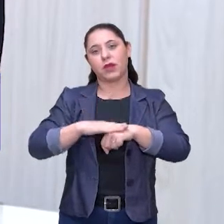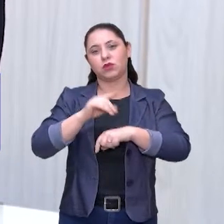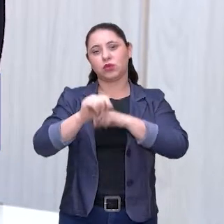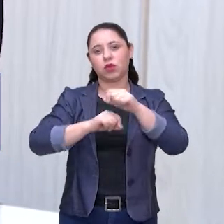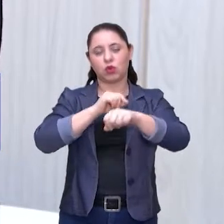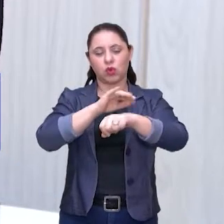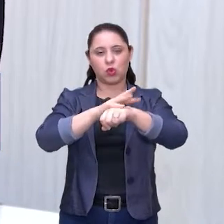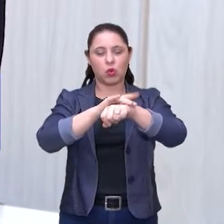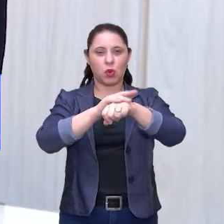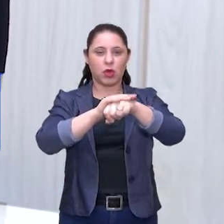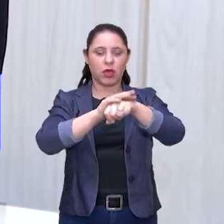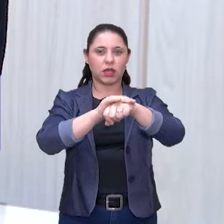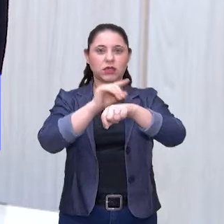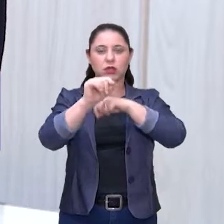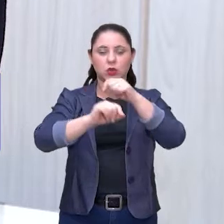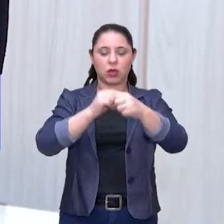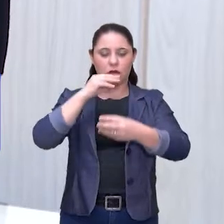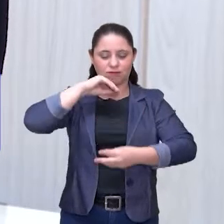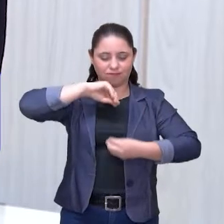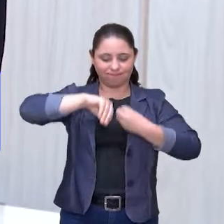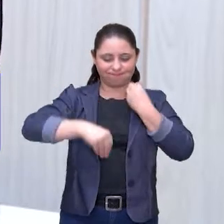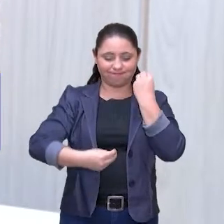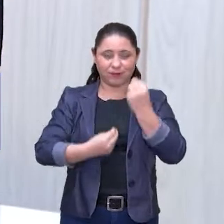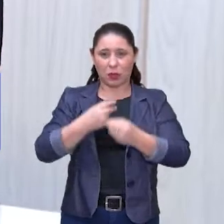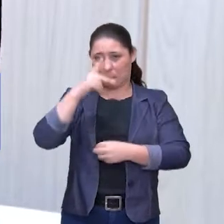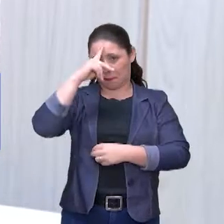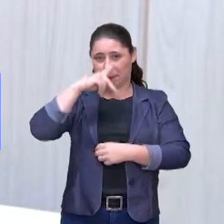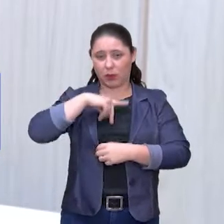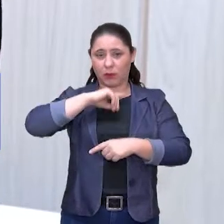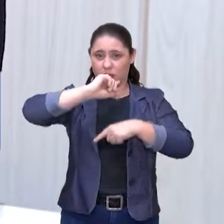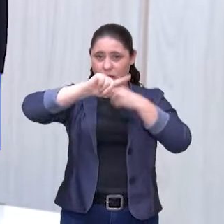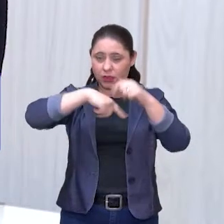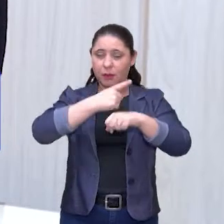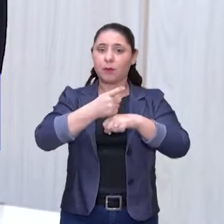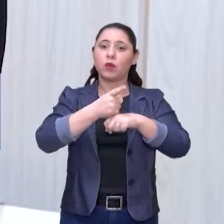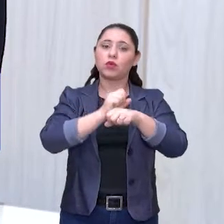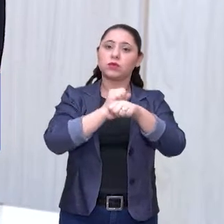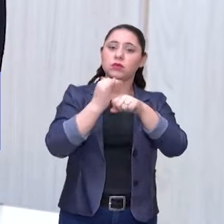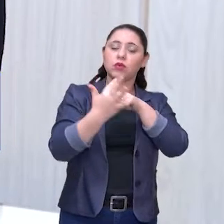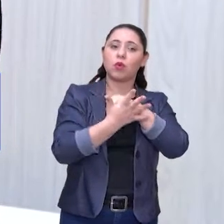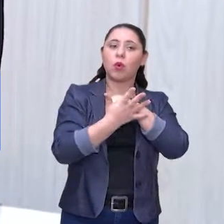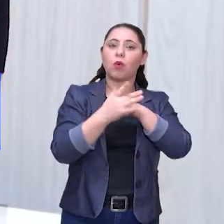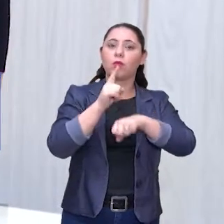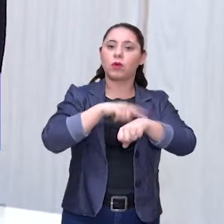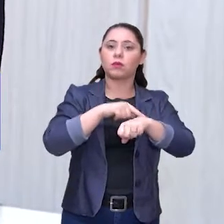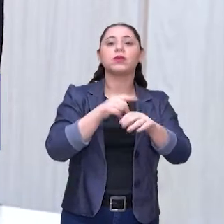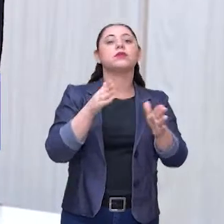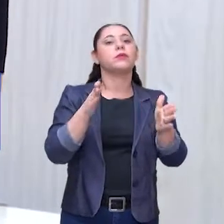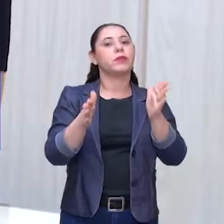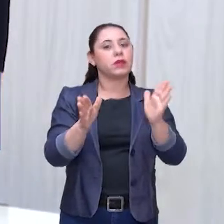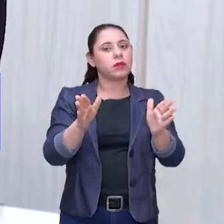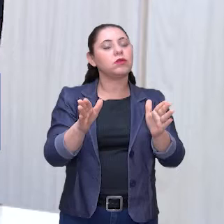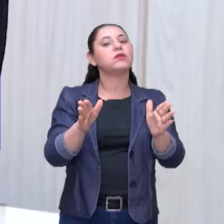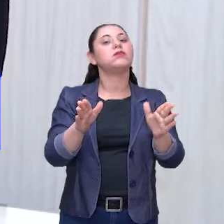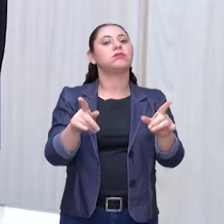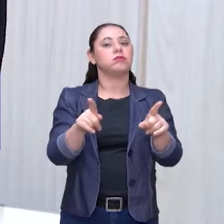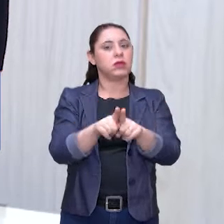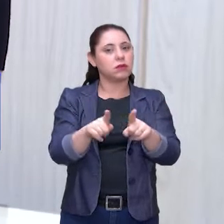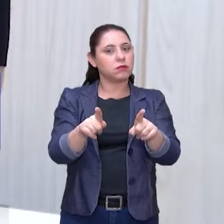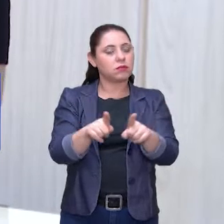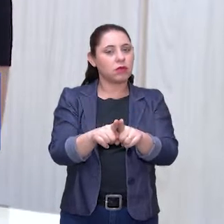né, que são as doenças inflamatórias autoimunes, principalmente depois da pandemia, né, ou durante a pandemia